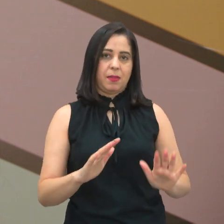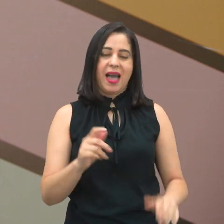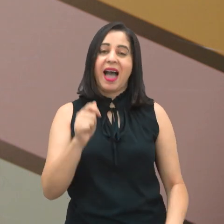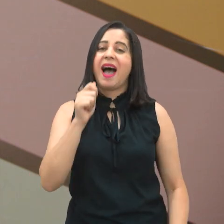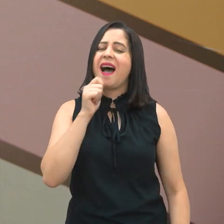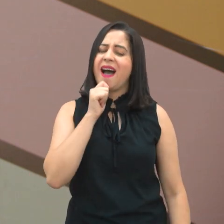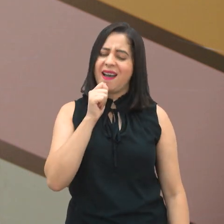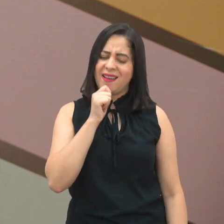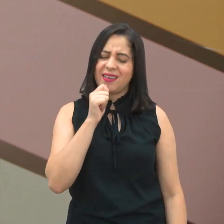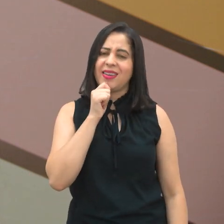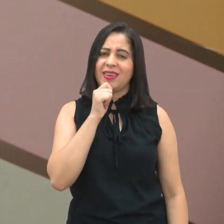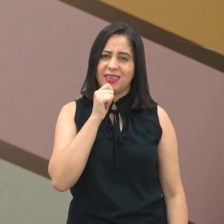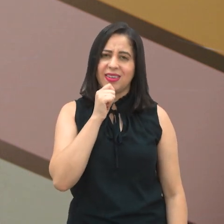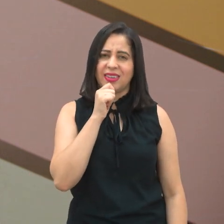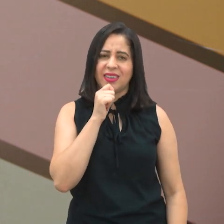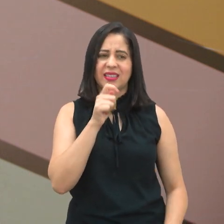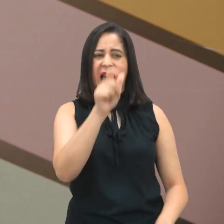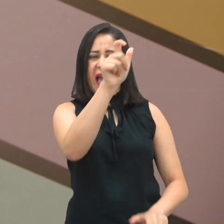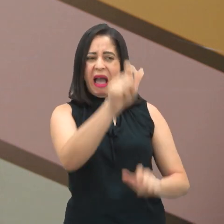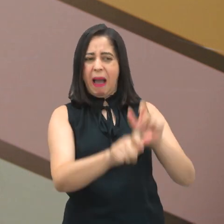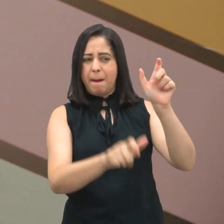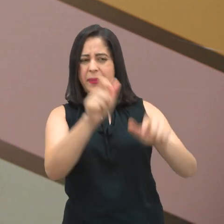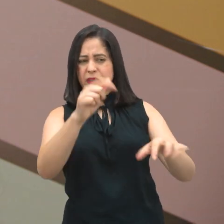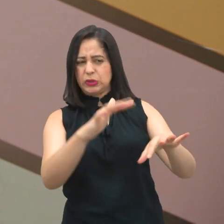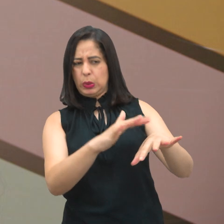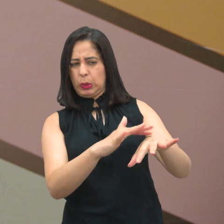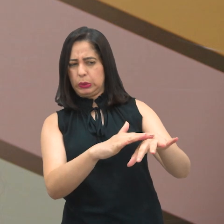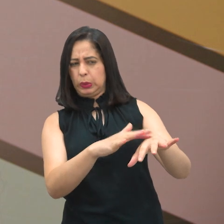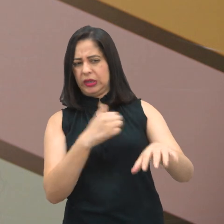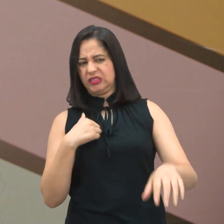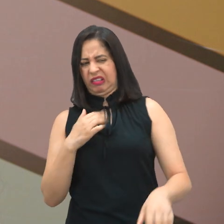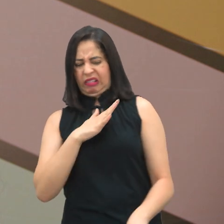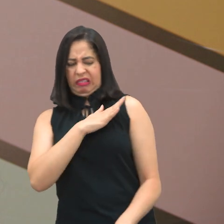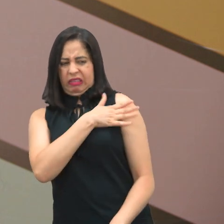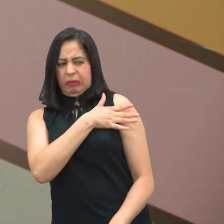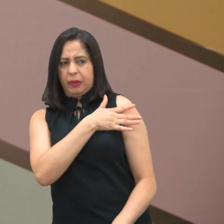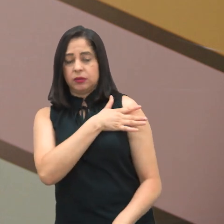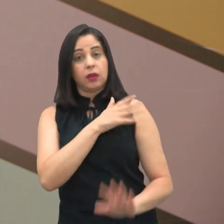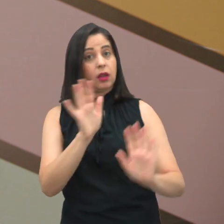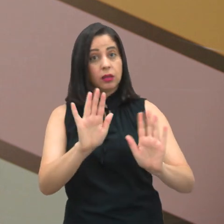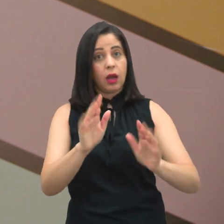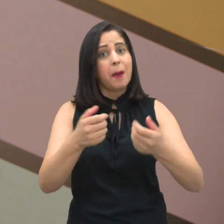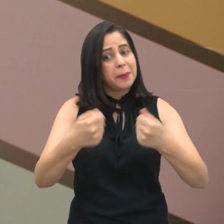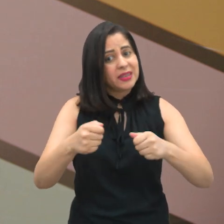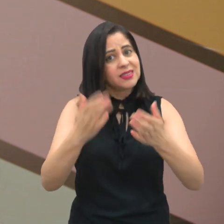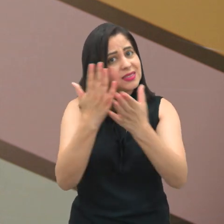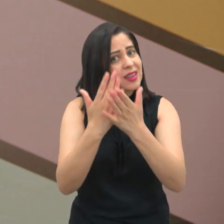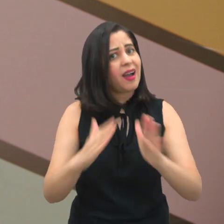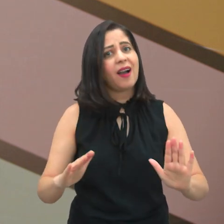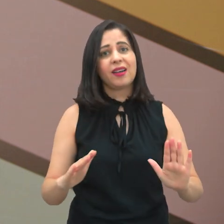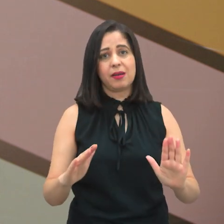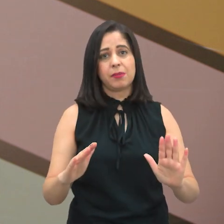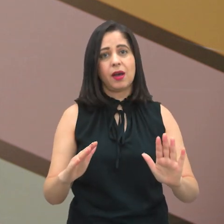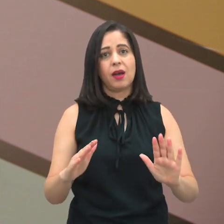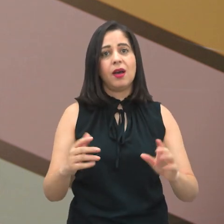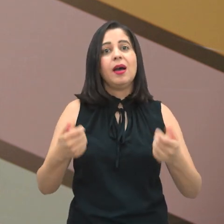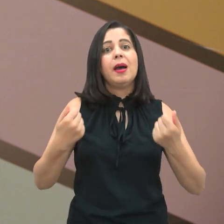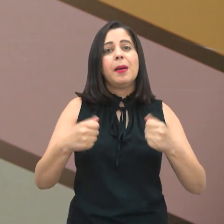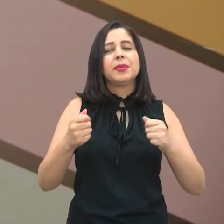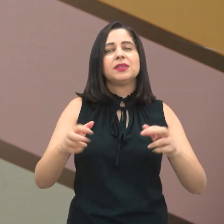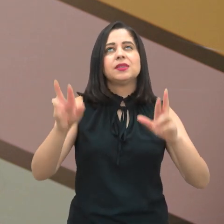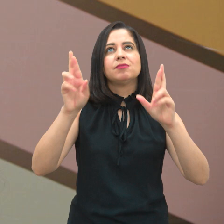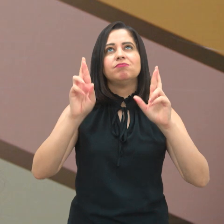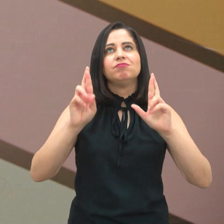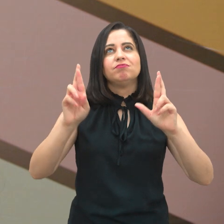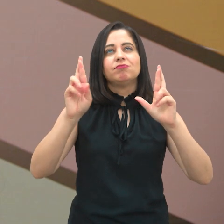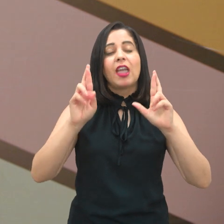ainda vive muita discriminação, embora tenha melhorado ao longo dos anos. A gente passar uma mensagem de esperança, né, de